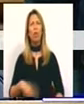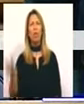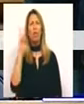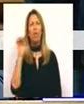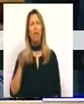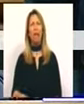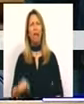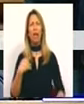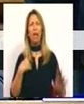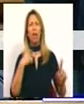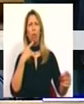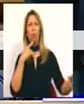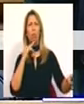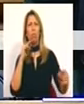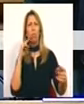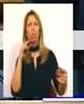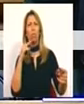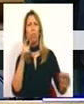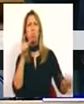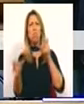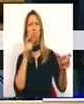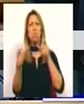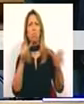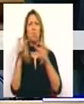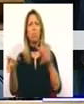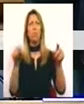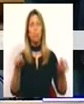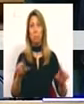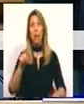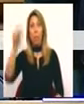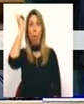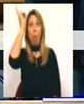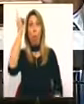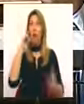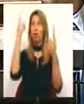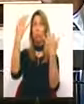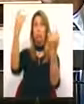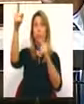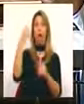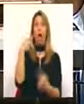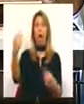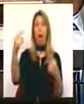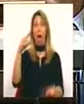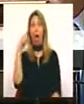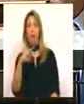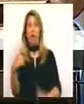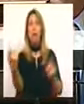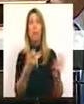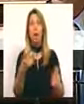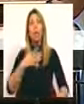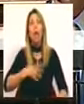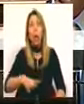penso que as pessoas lá fora e também os bombeiros que estão aqui hoje a assistir a este debate querem saber, de facto, o que é que vai